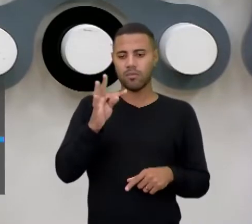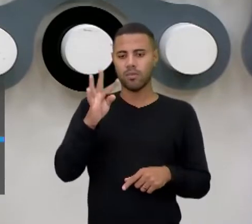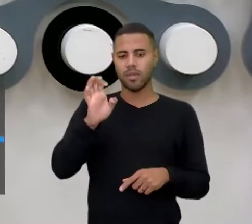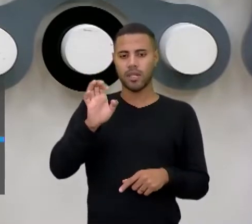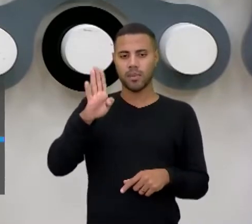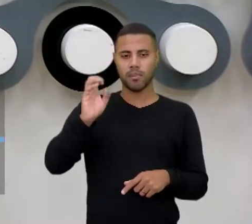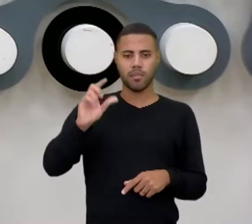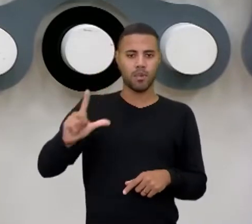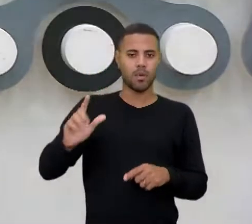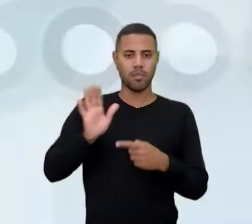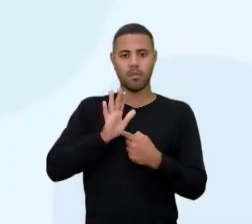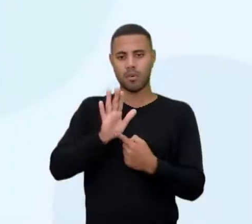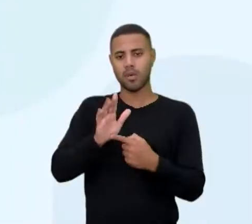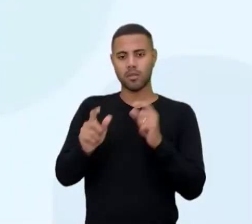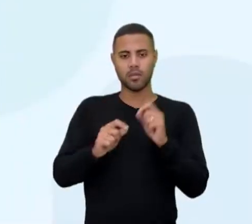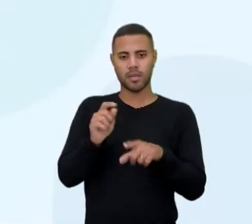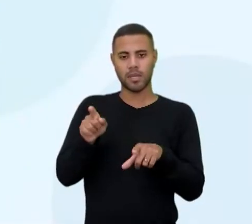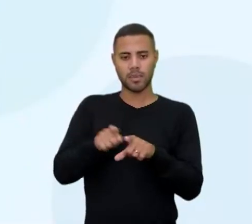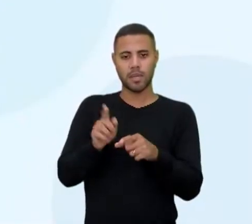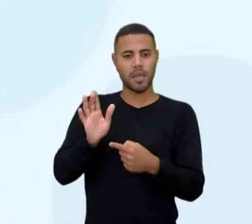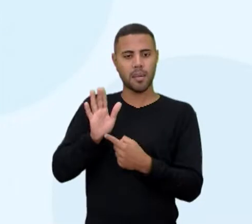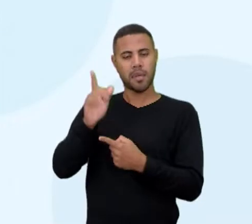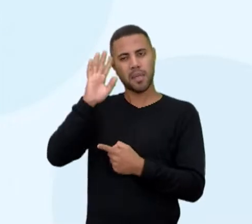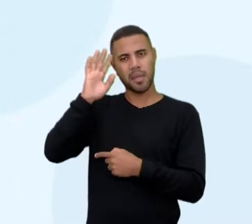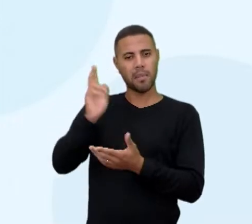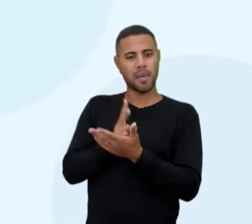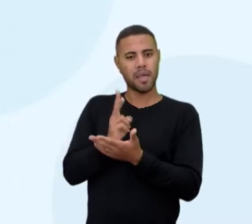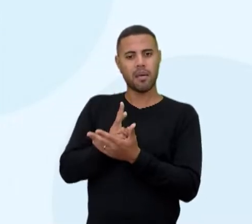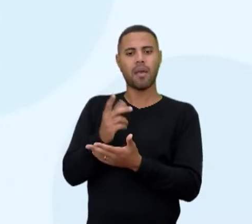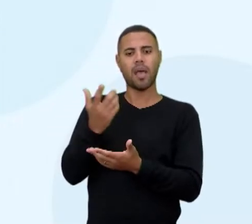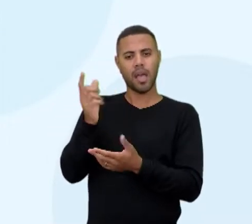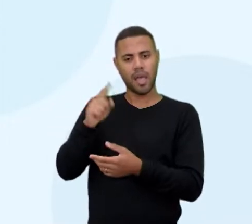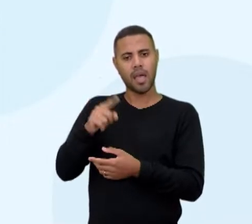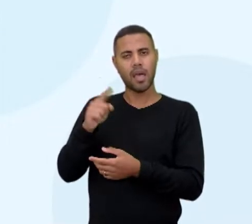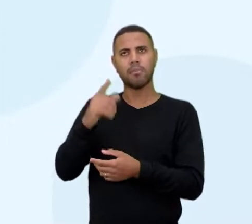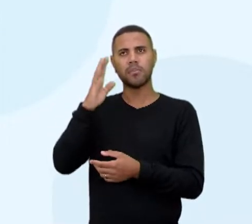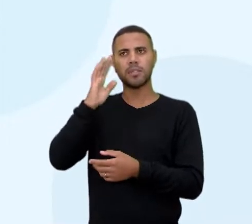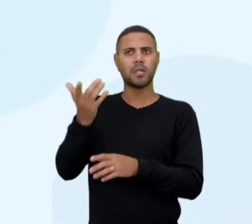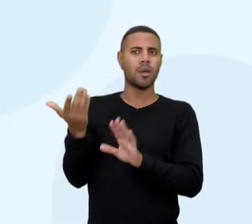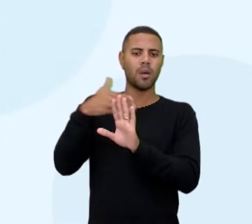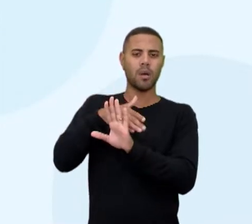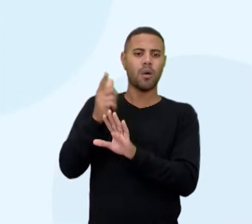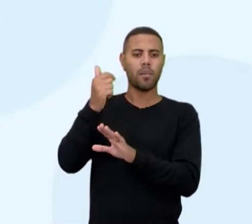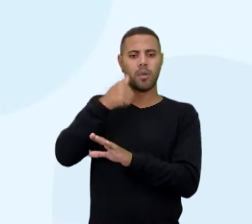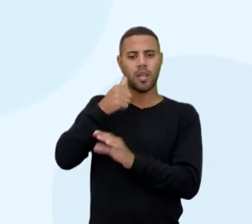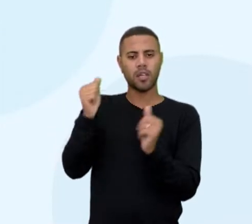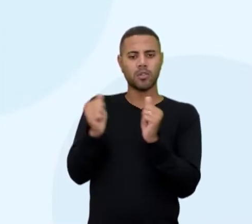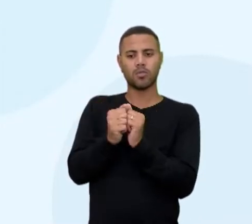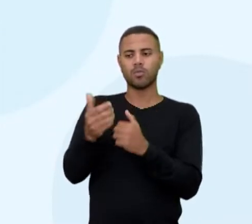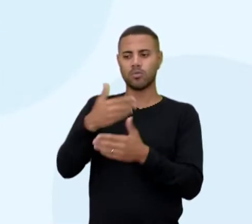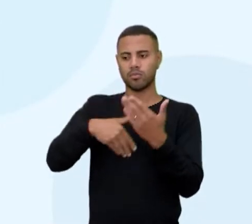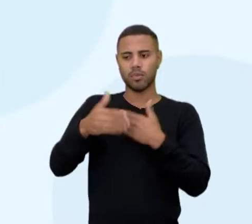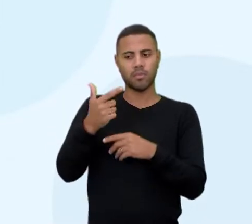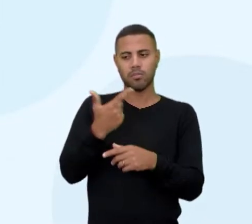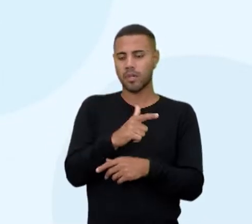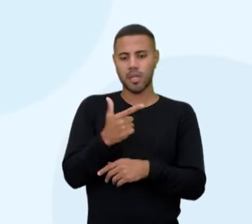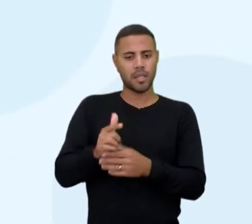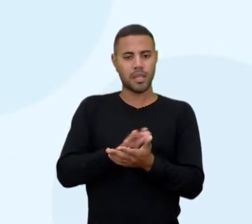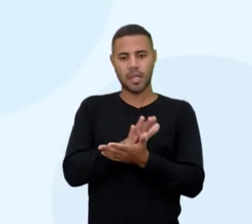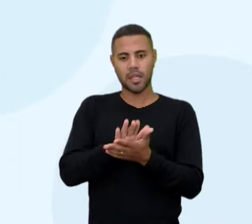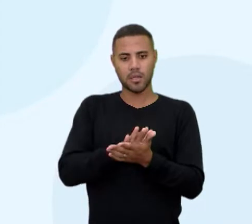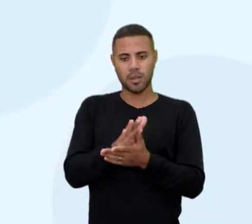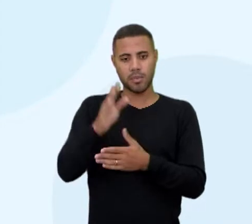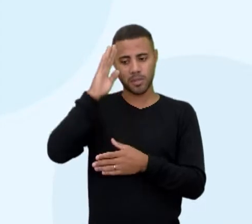o futebol e necessariamente não é o que você estava buscando. De repente, a pessoa que foi buscar estava pensando que ia vir o futebol feminino junto. Né? Eu vi que ali embaixo tem